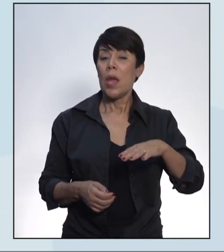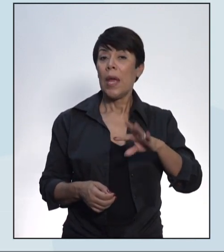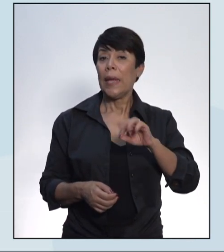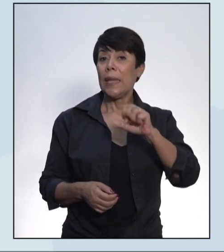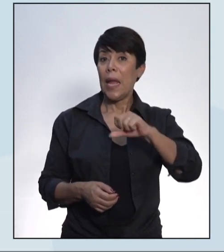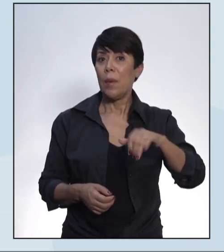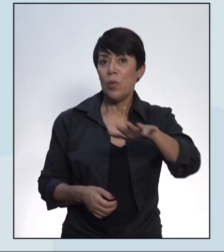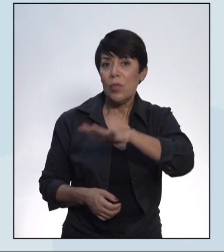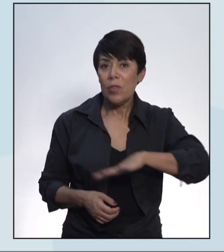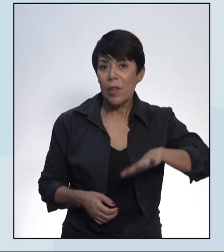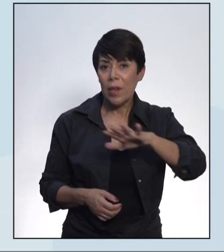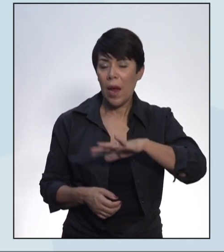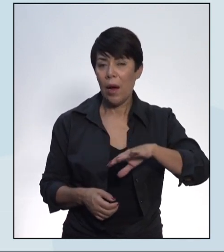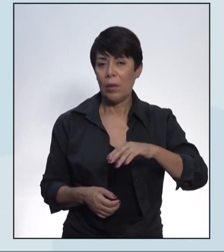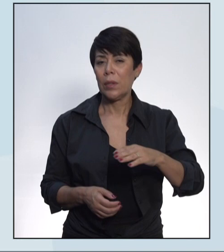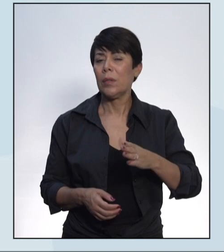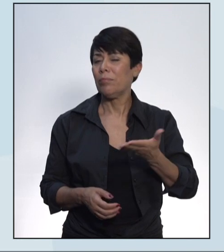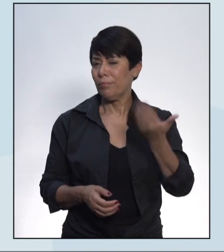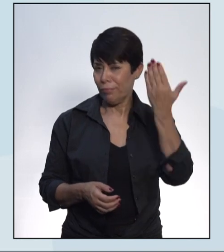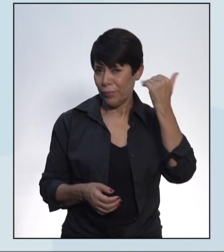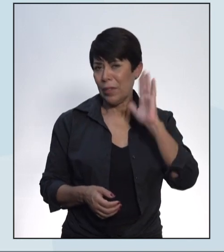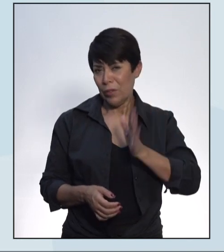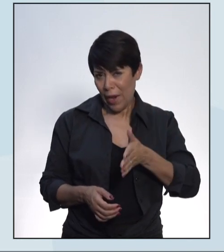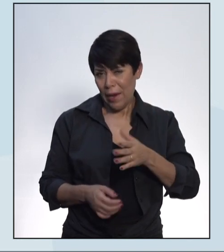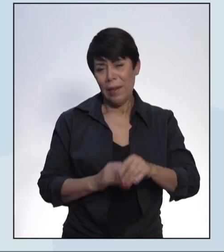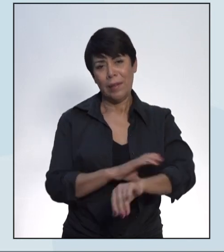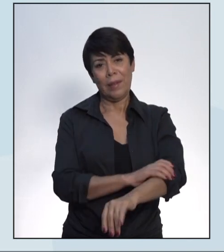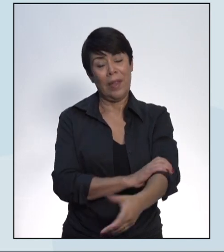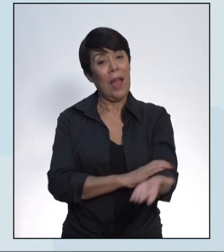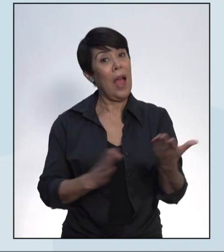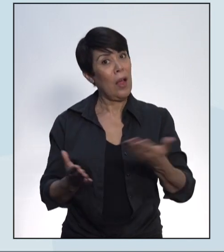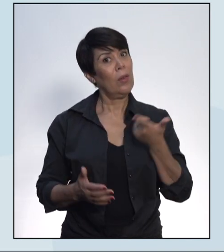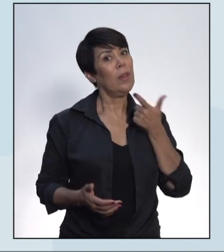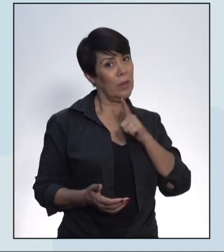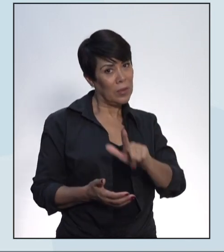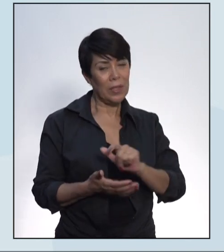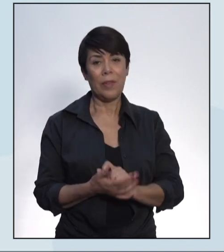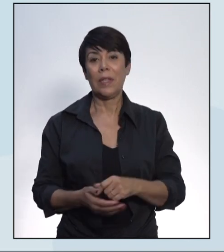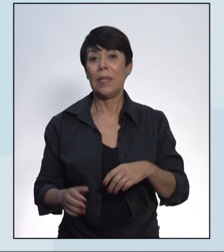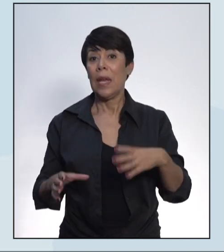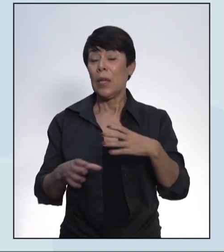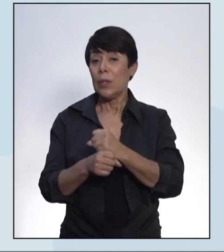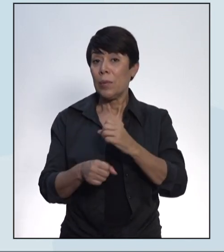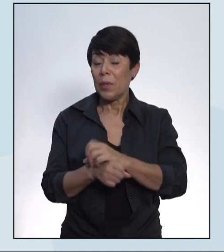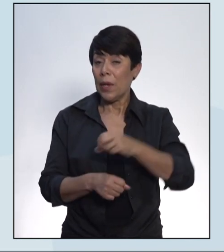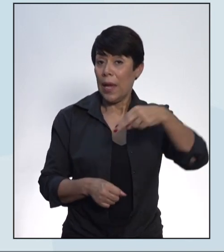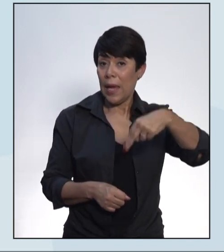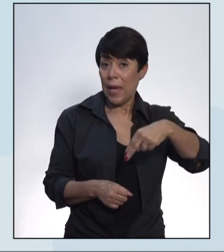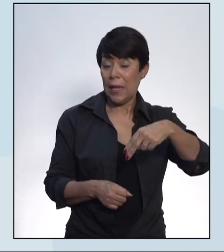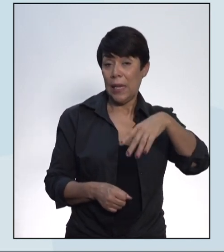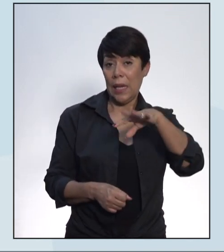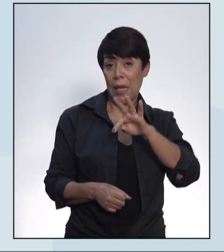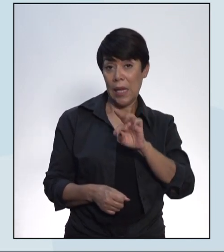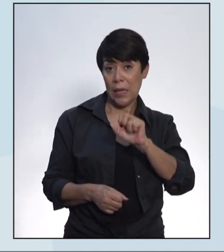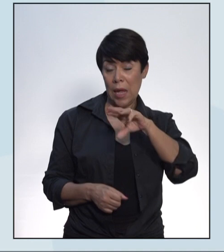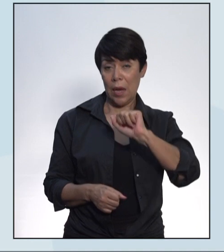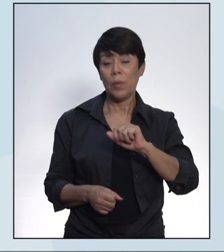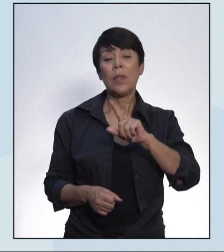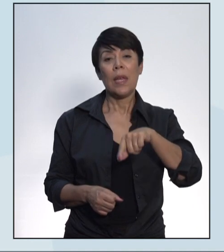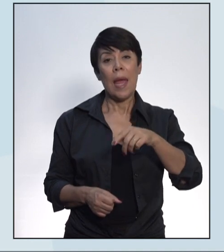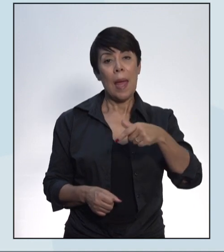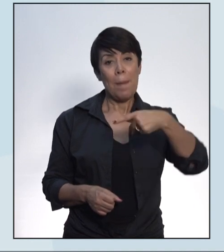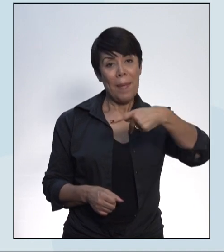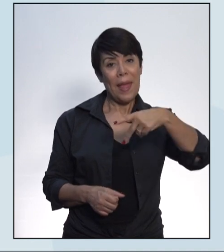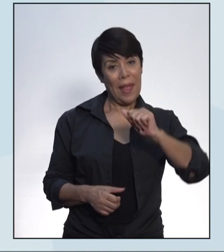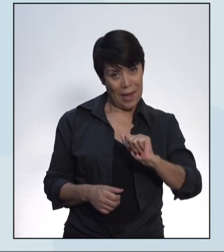coisa que nós vimos na aula passada, vimos de novo. A somatória de N termos, lembrando, é uma PA,